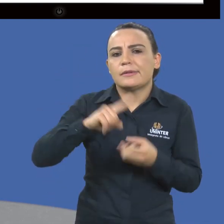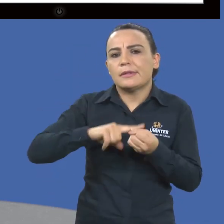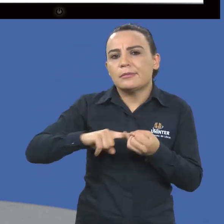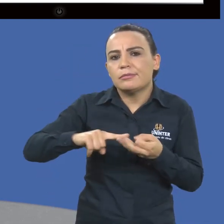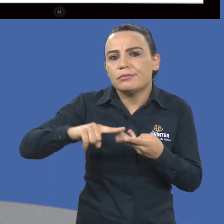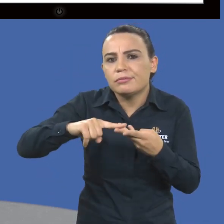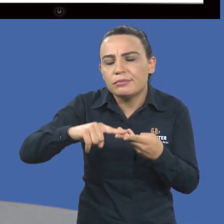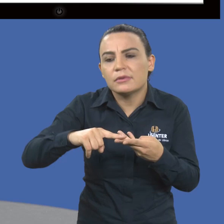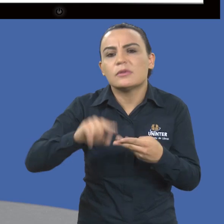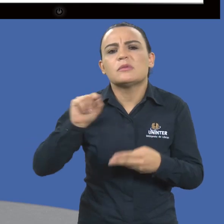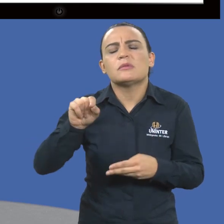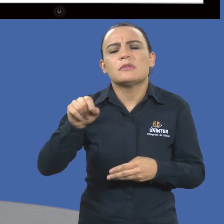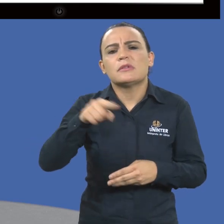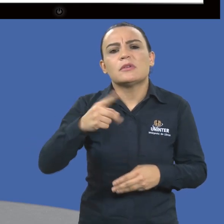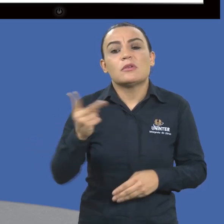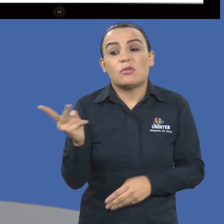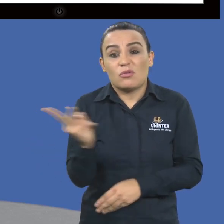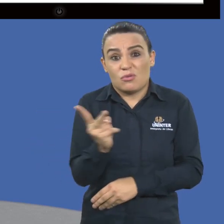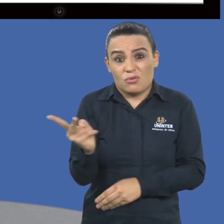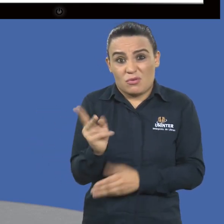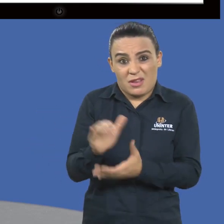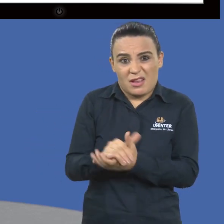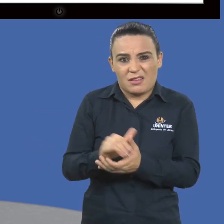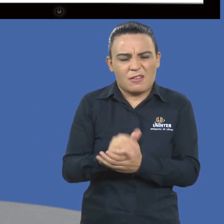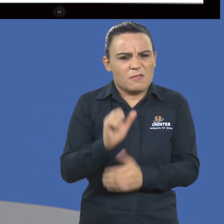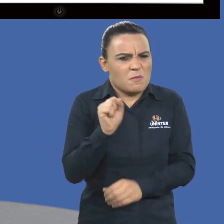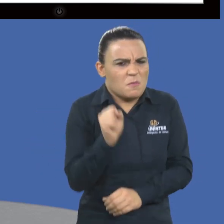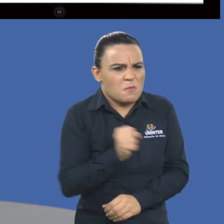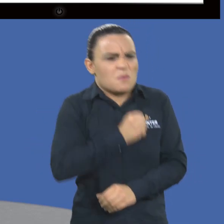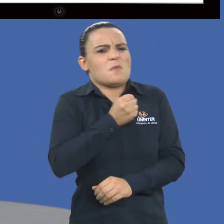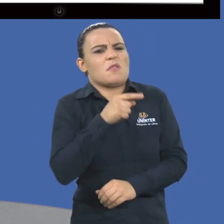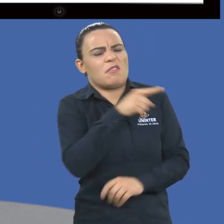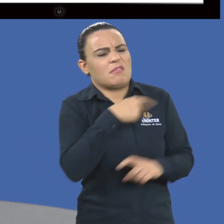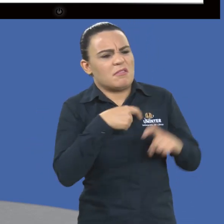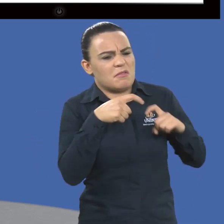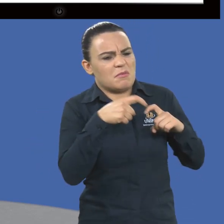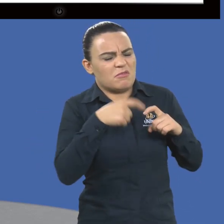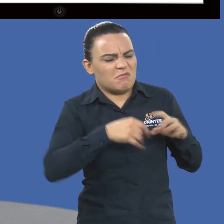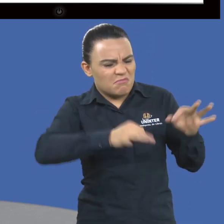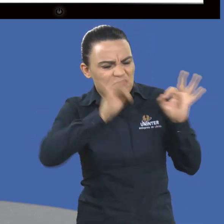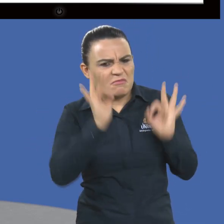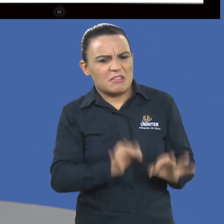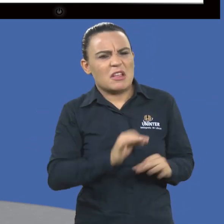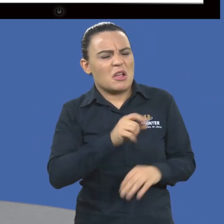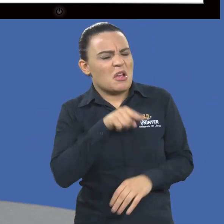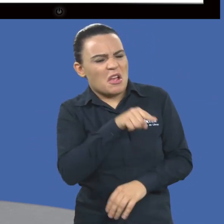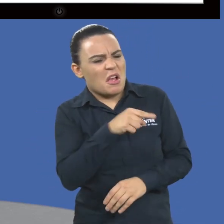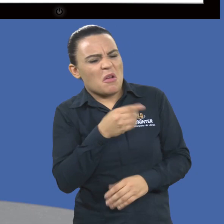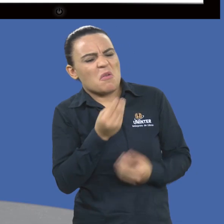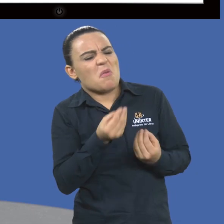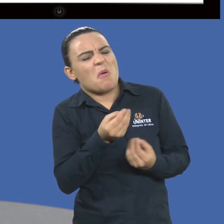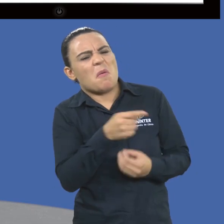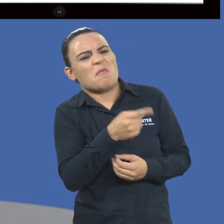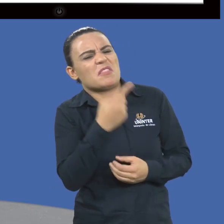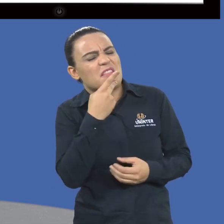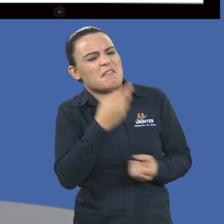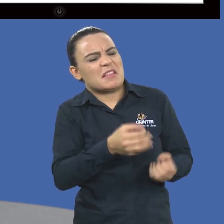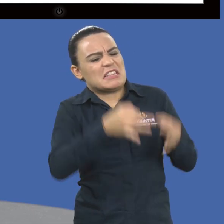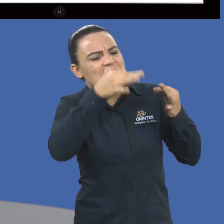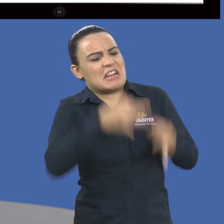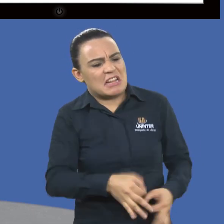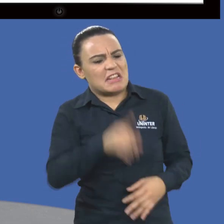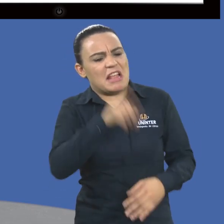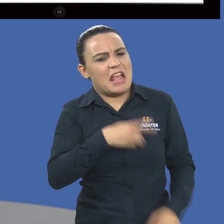explicar o que é isso, eles ficam com ódio de você. Mas eu tenho certeza que esse ódio é